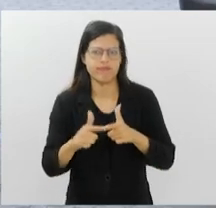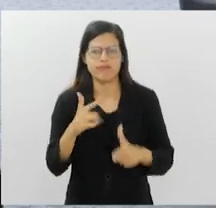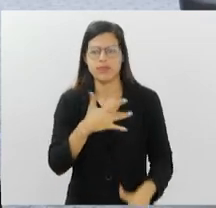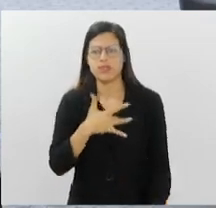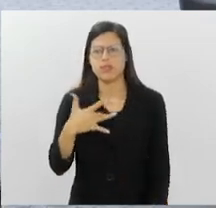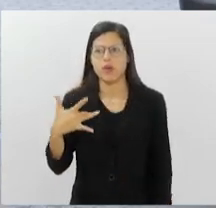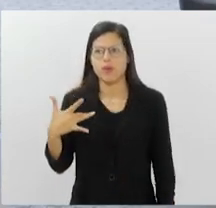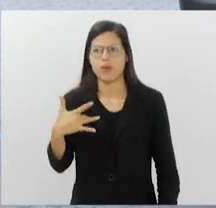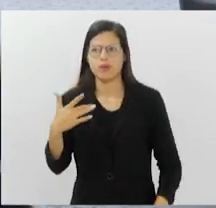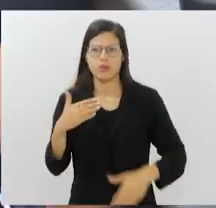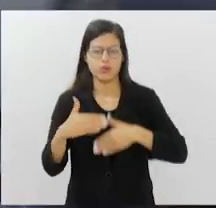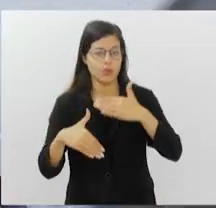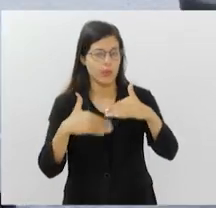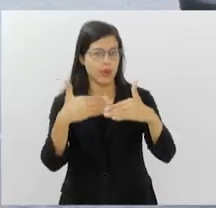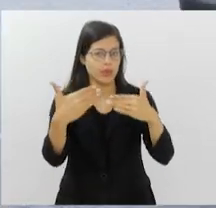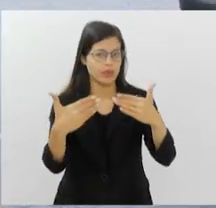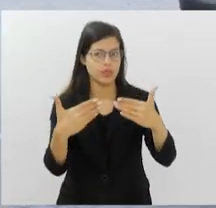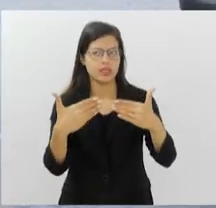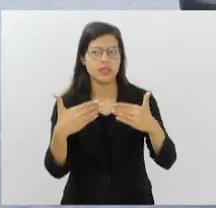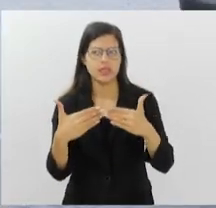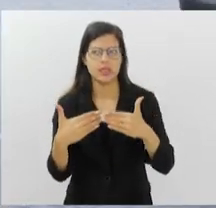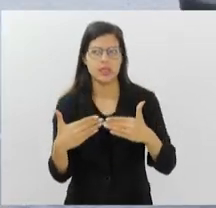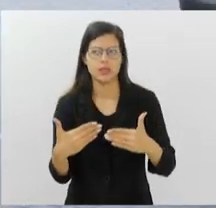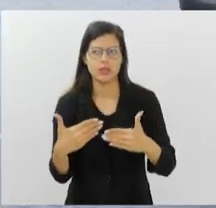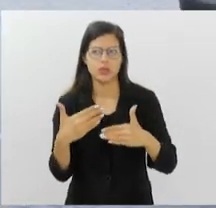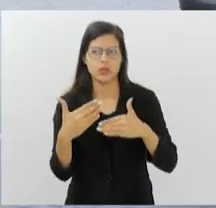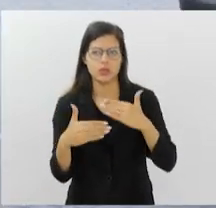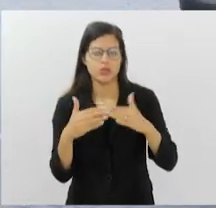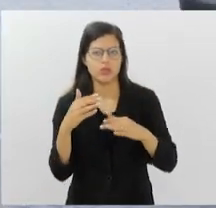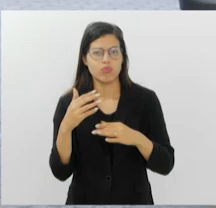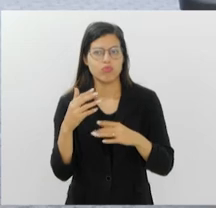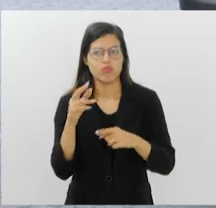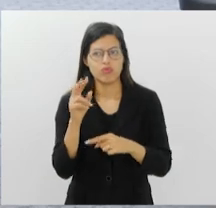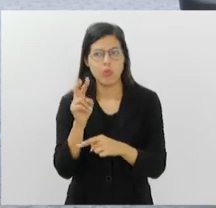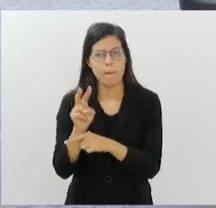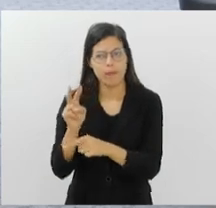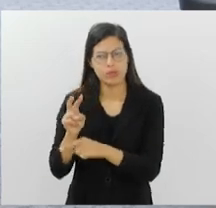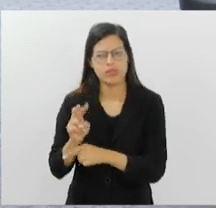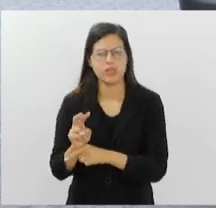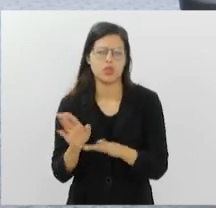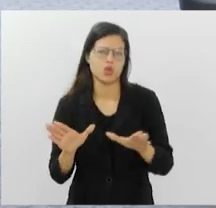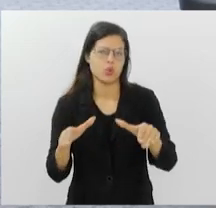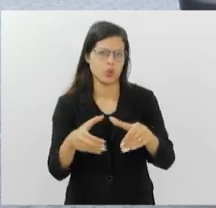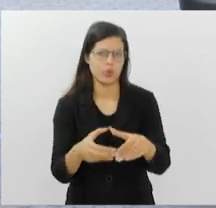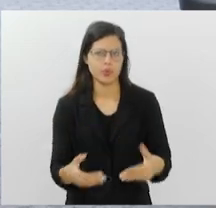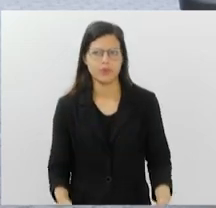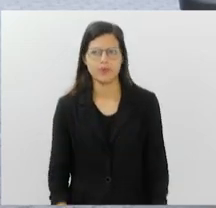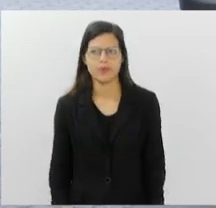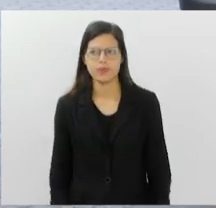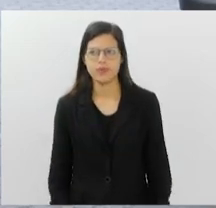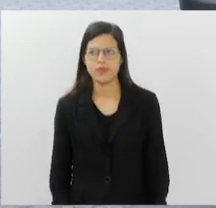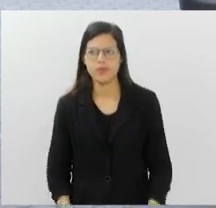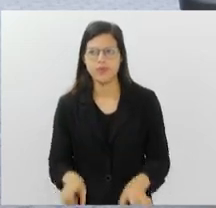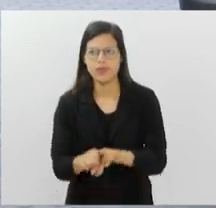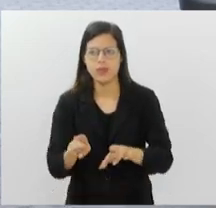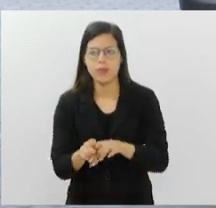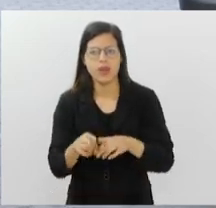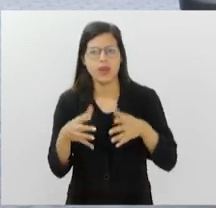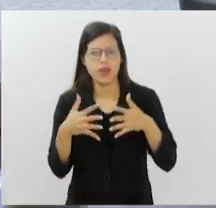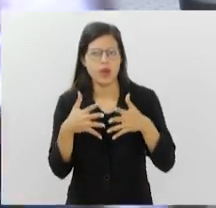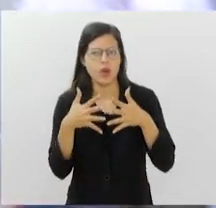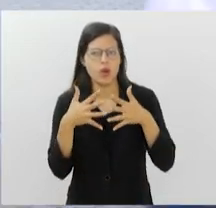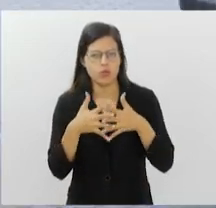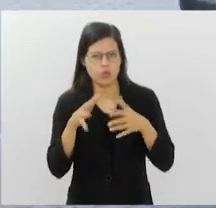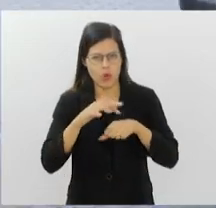no processo de proteger a coletividade. E doutora, a sífilis também se confunde com algumas doenças,